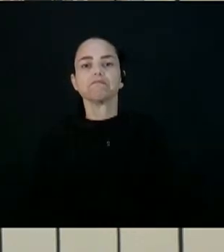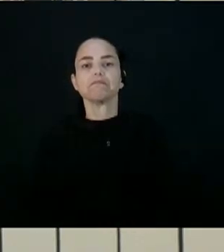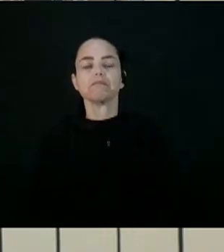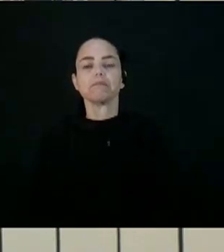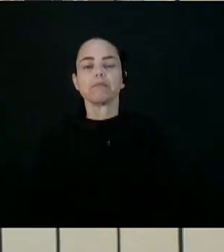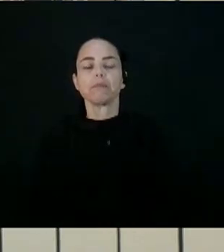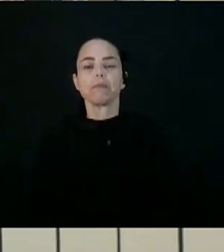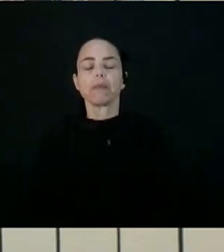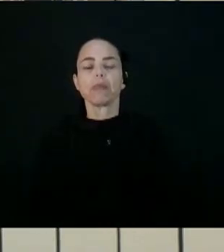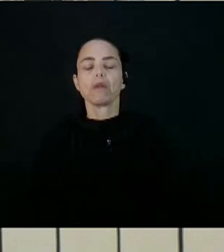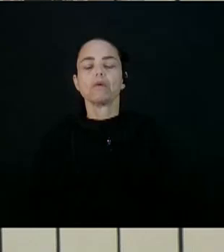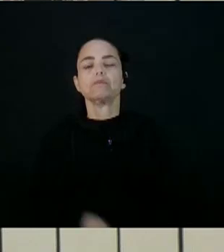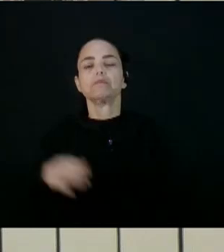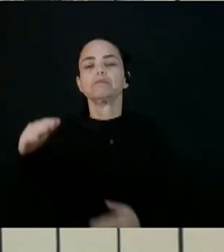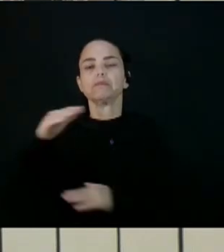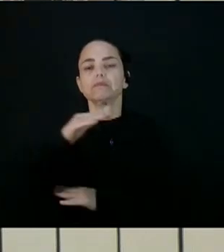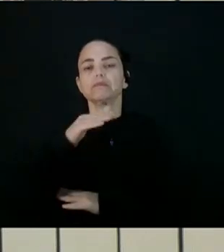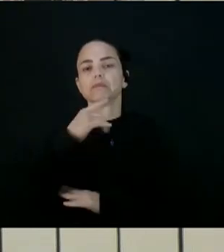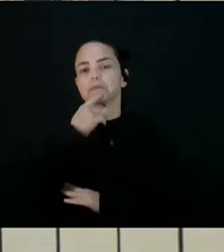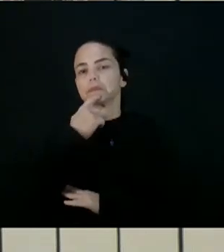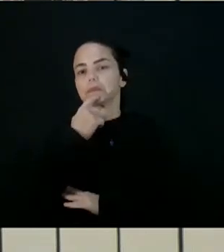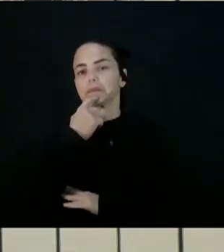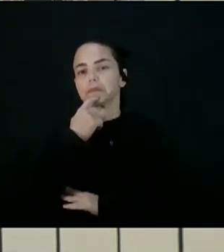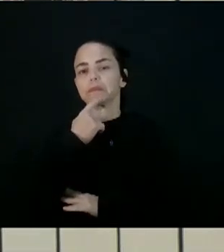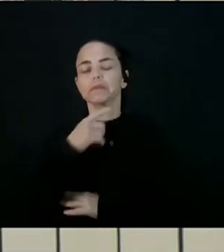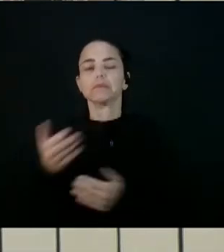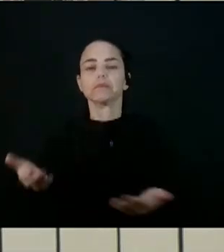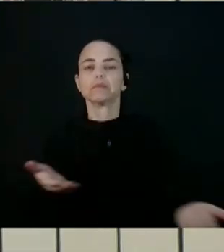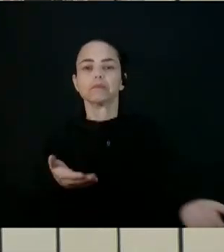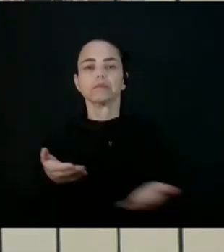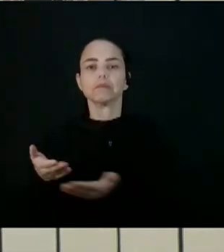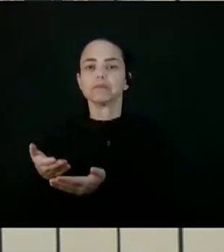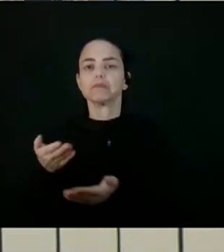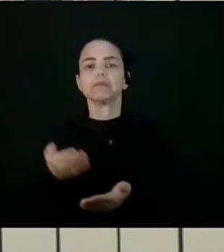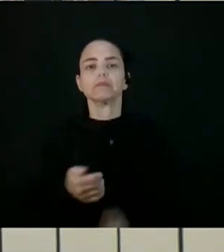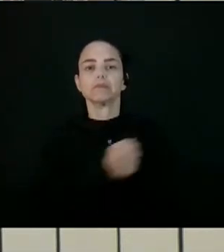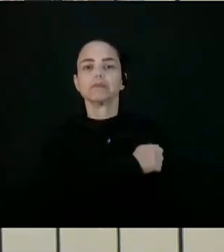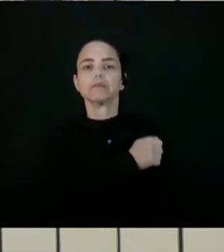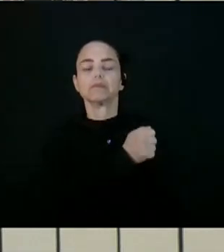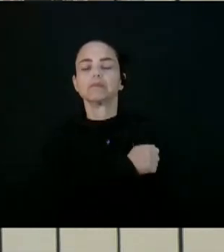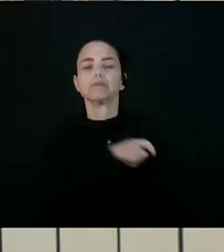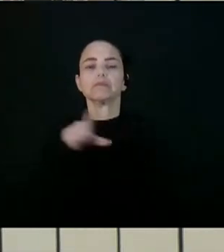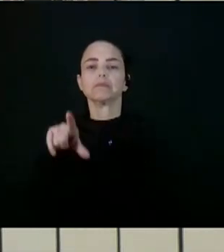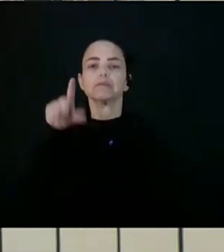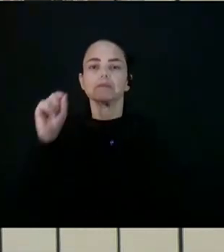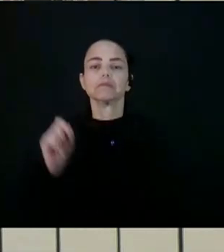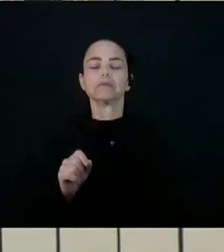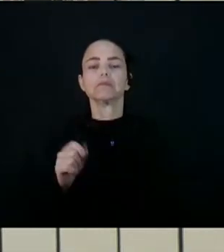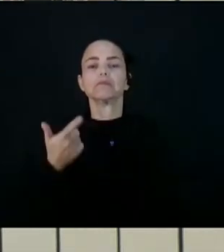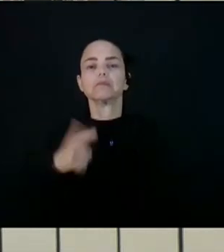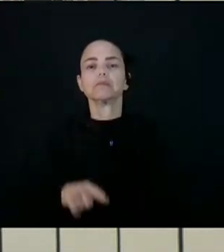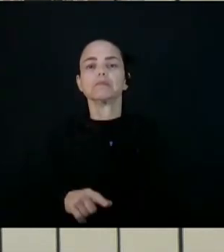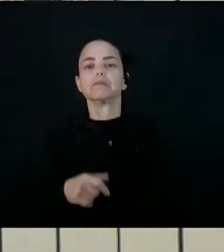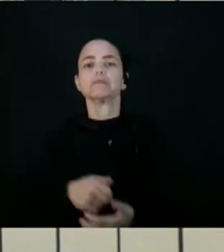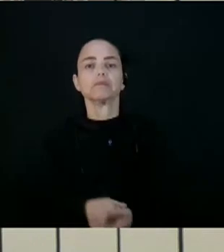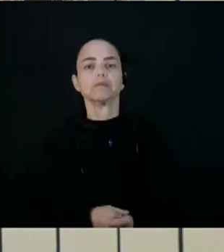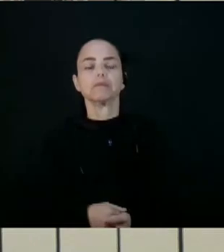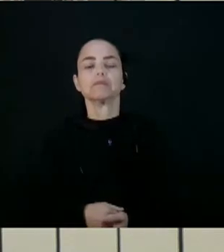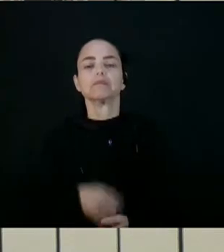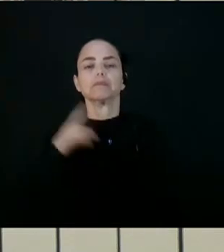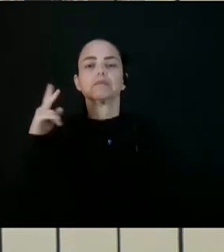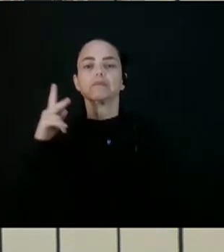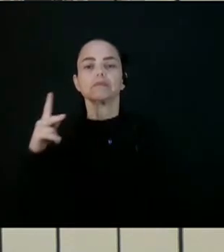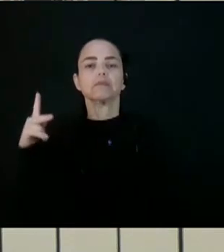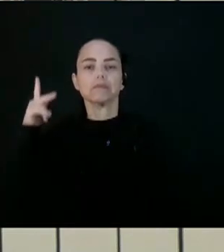A Câmara Municipal de Campinas recebeu os estudantes eleitos para mais uma edição do Parlamento Jovem.